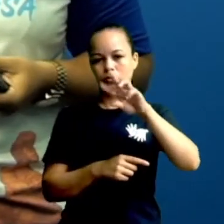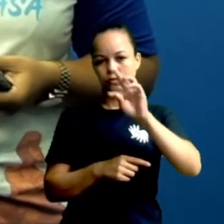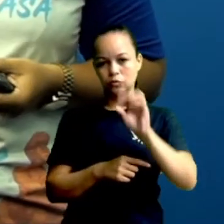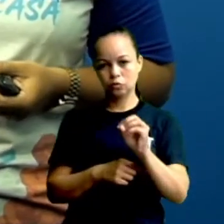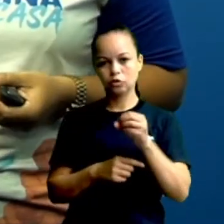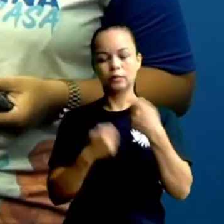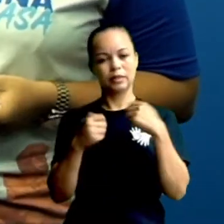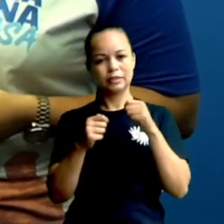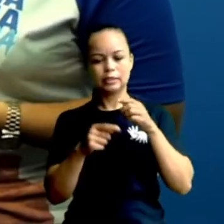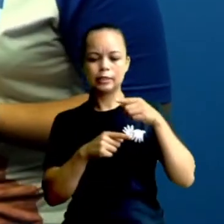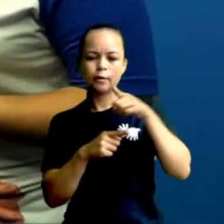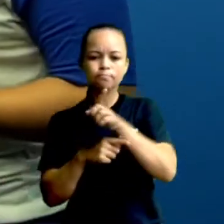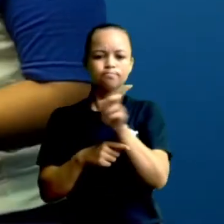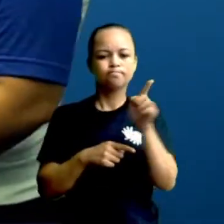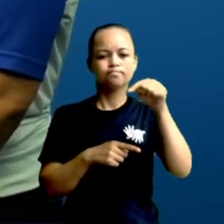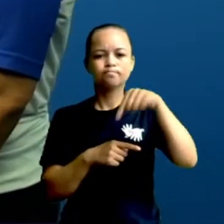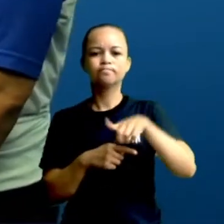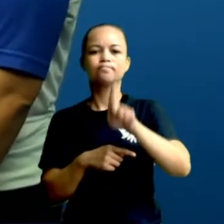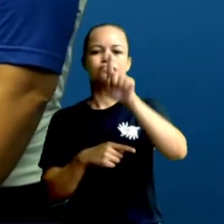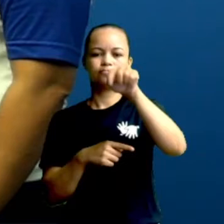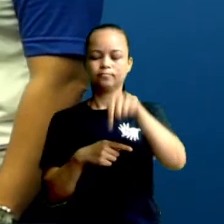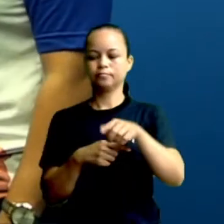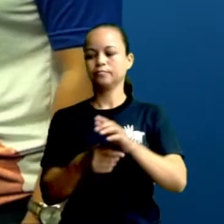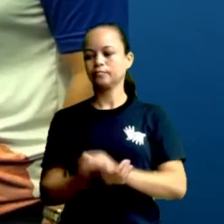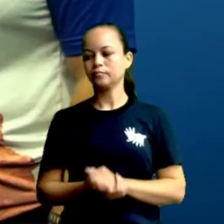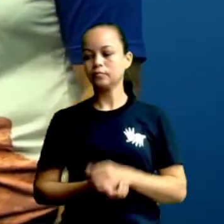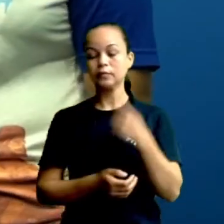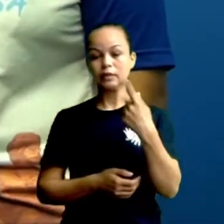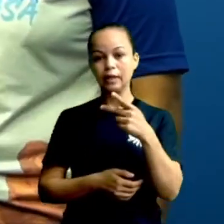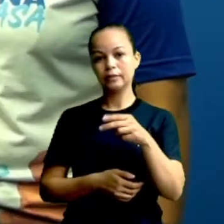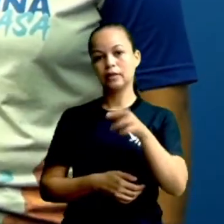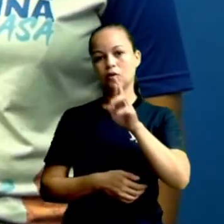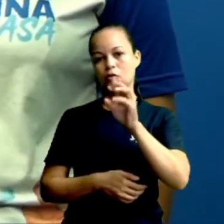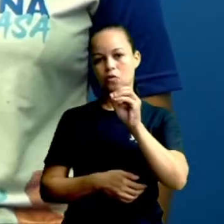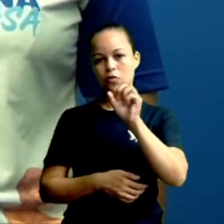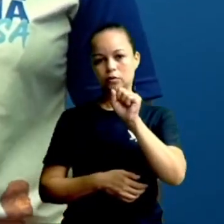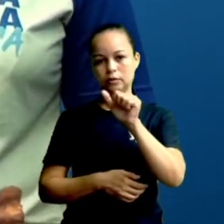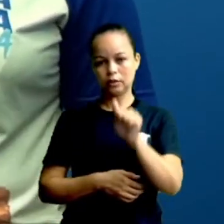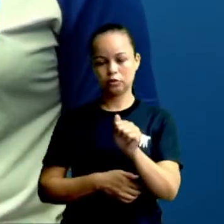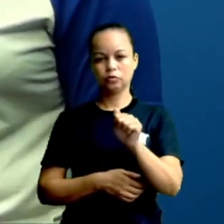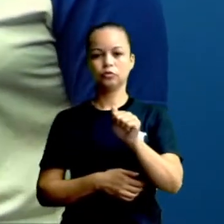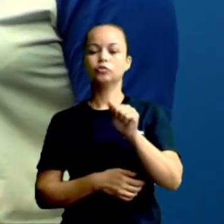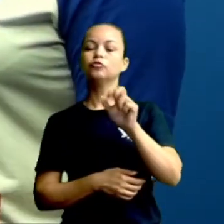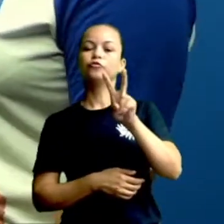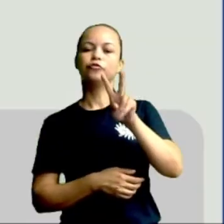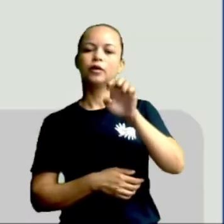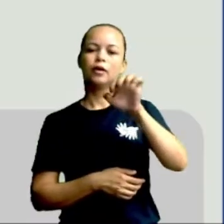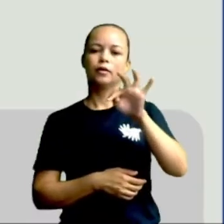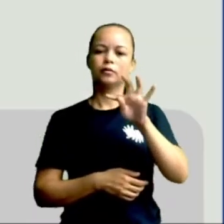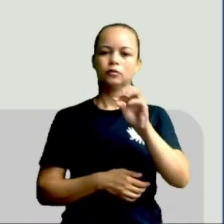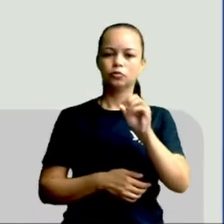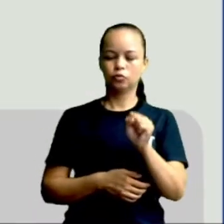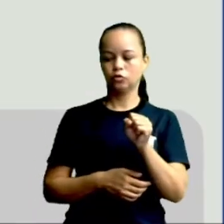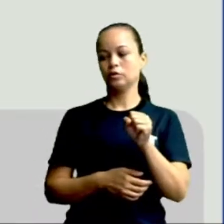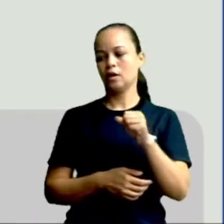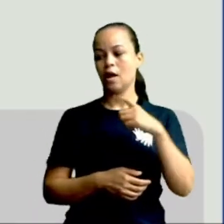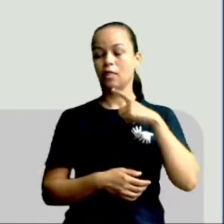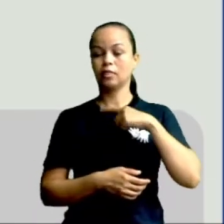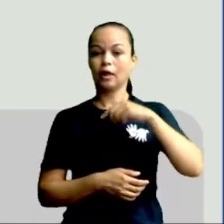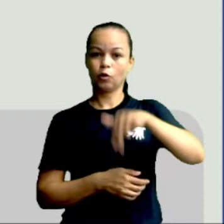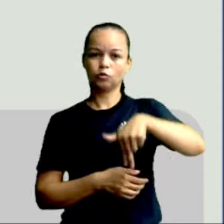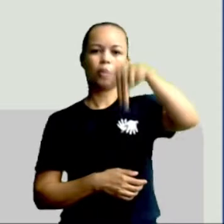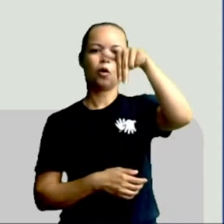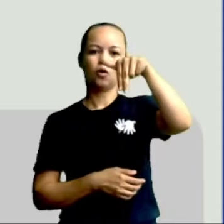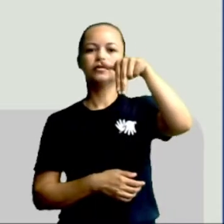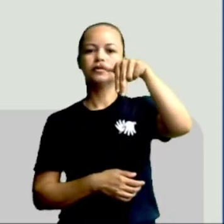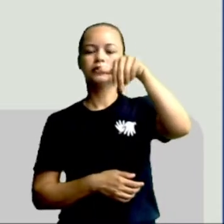seguir, tá? Ó, e essa é a rosa dos ventos. Olha como é interessante. Tem o norte, tem